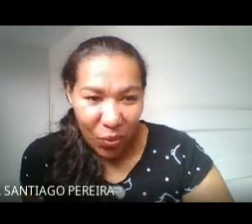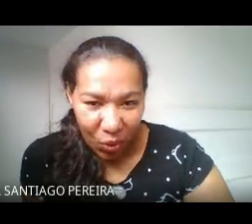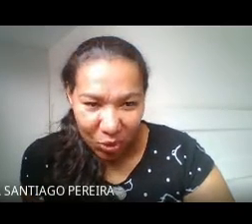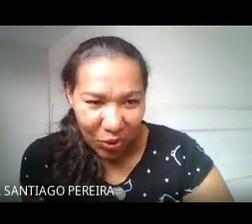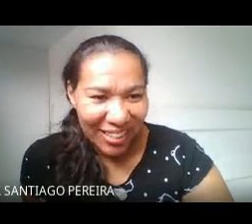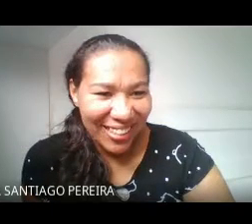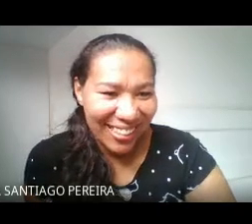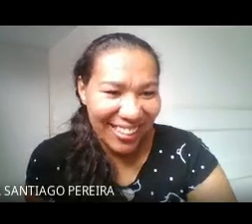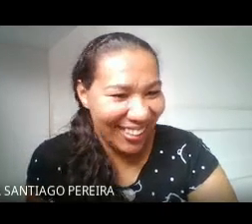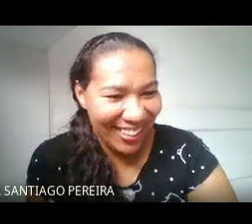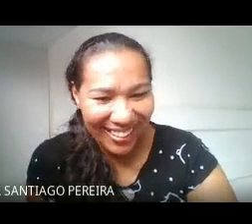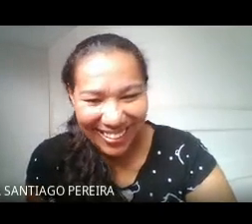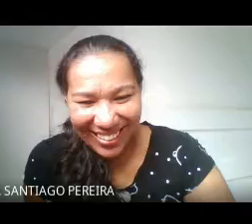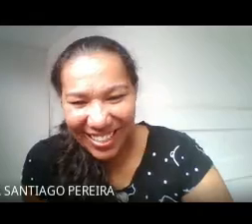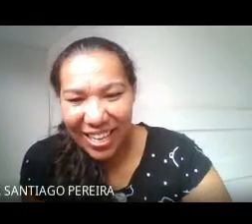Eu gosto.